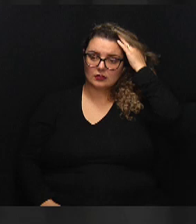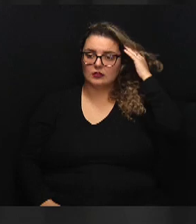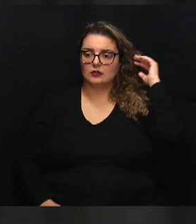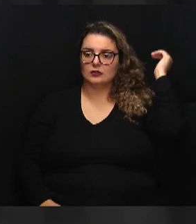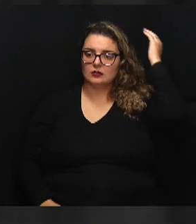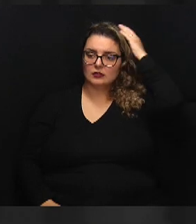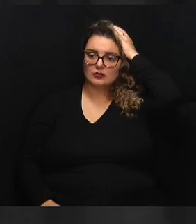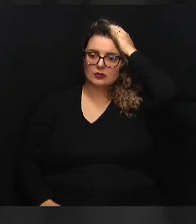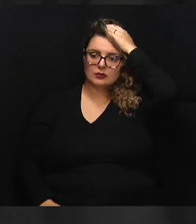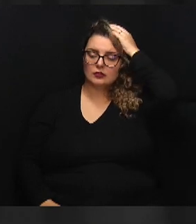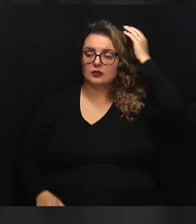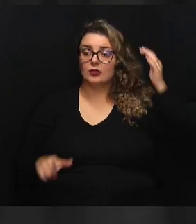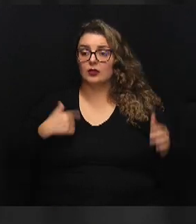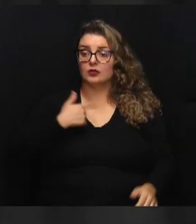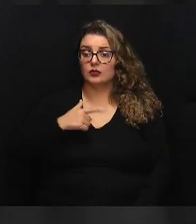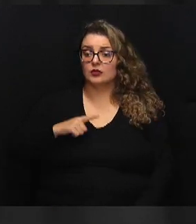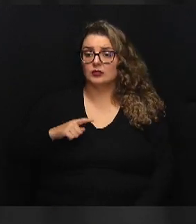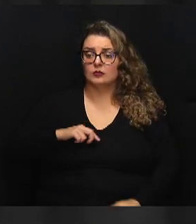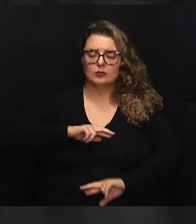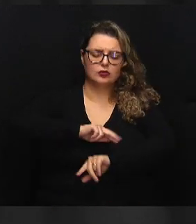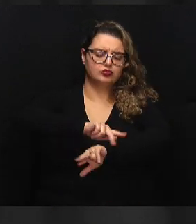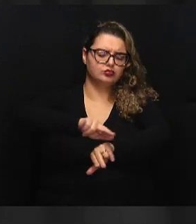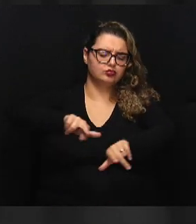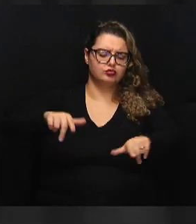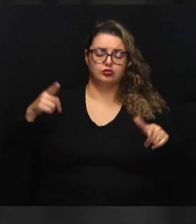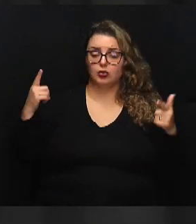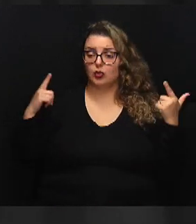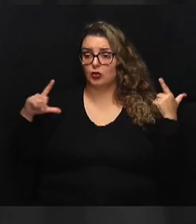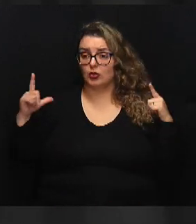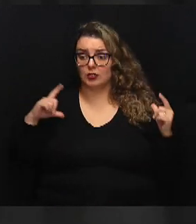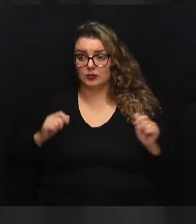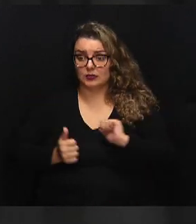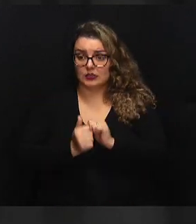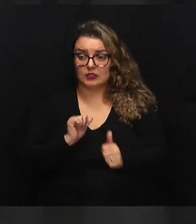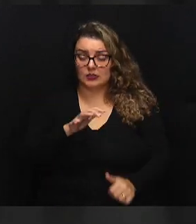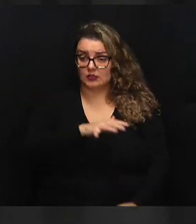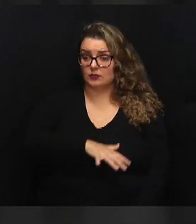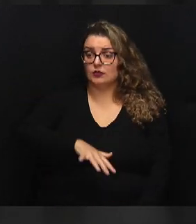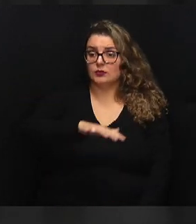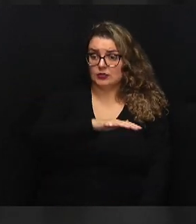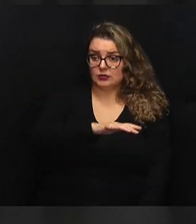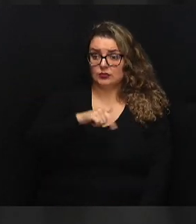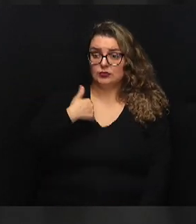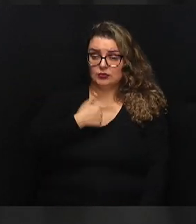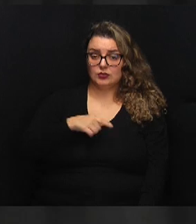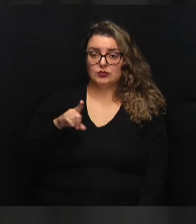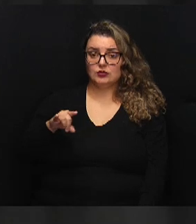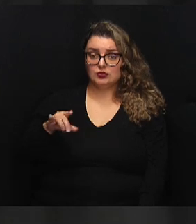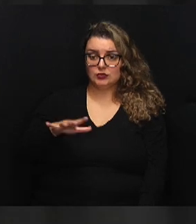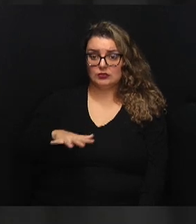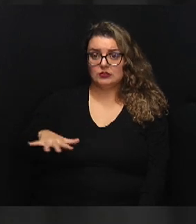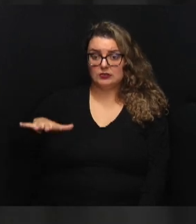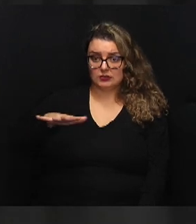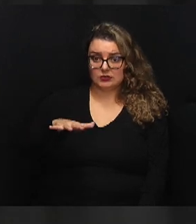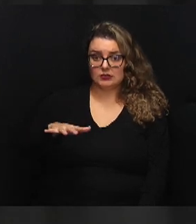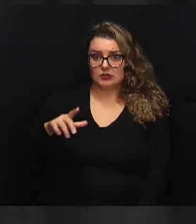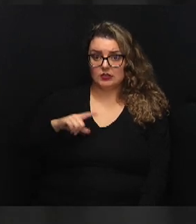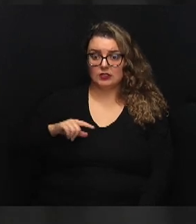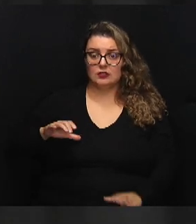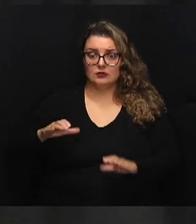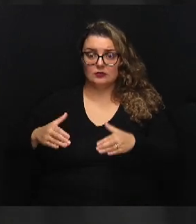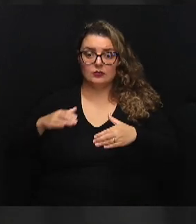diversidade de lazer e esportes lá no nosso distrito. Nós temos o clube